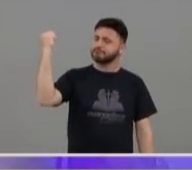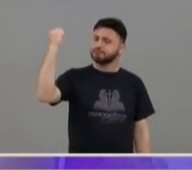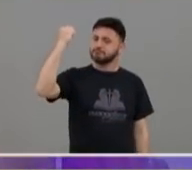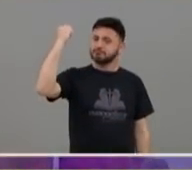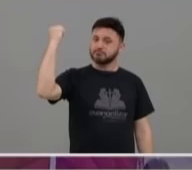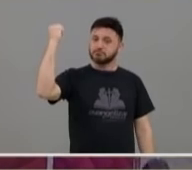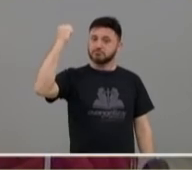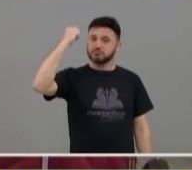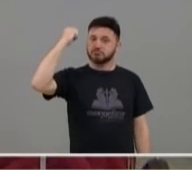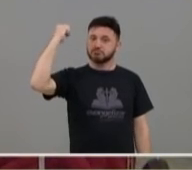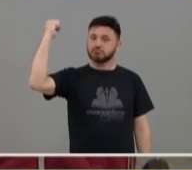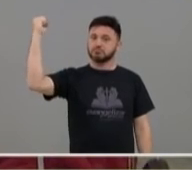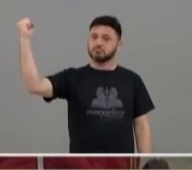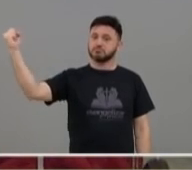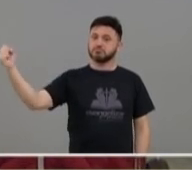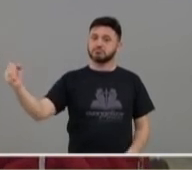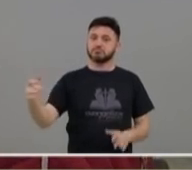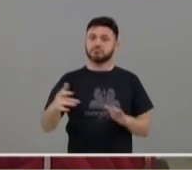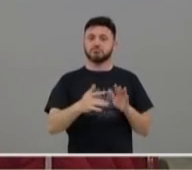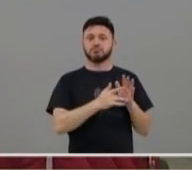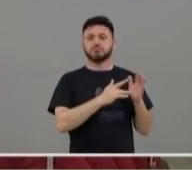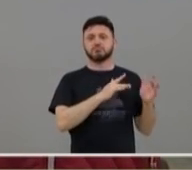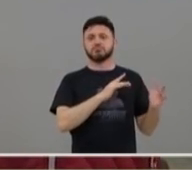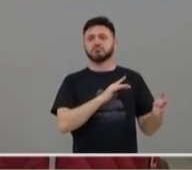vitória, tu